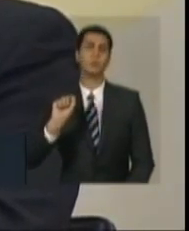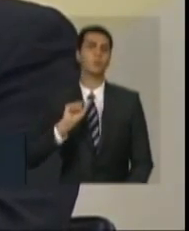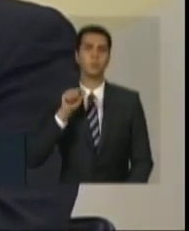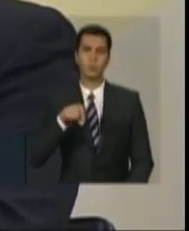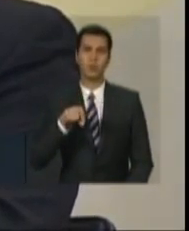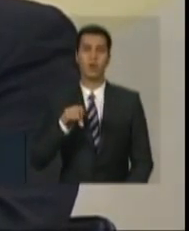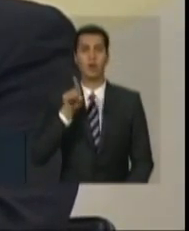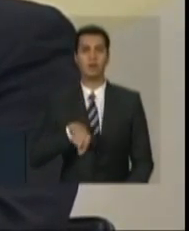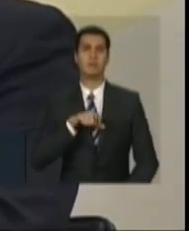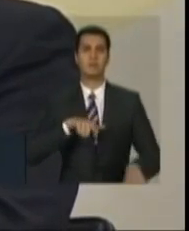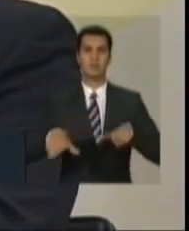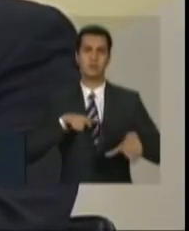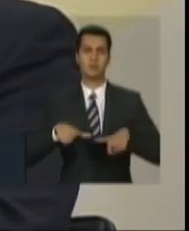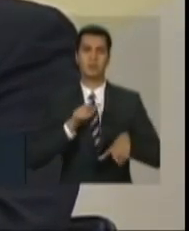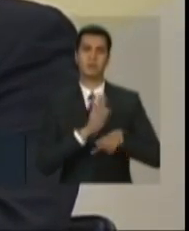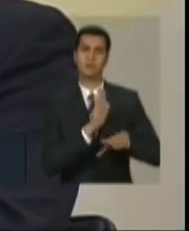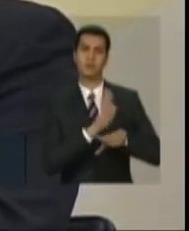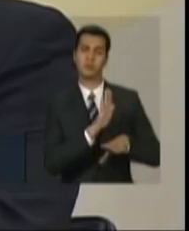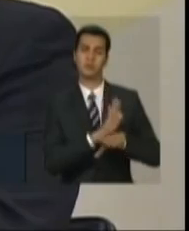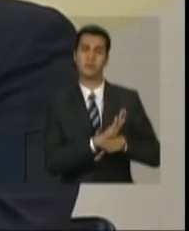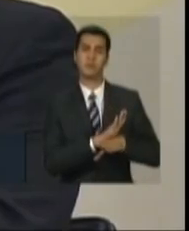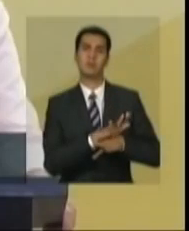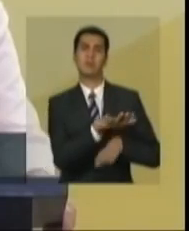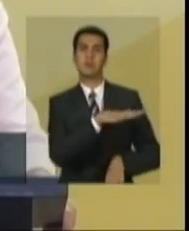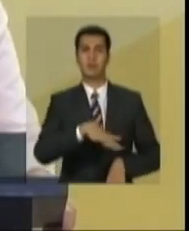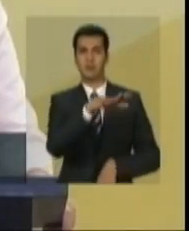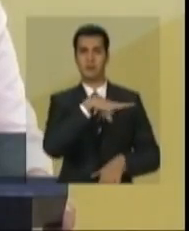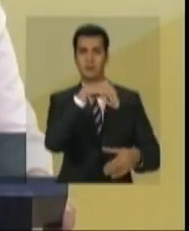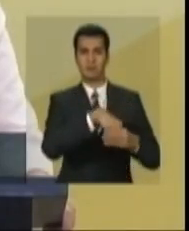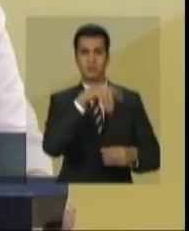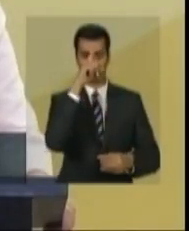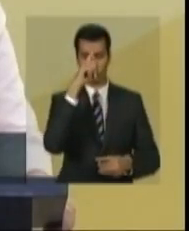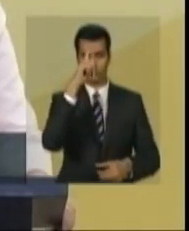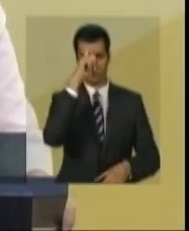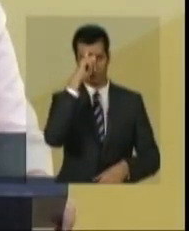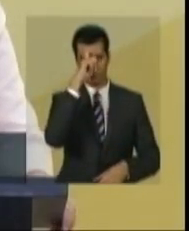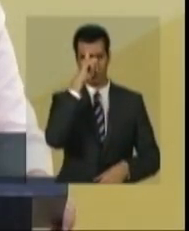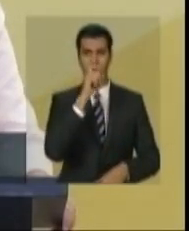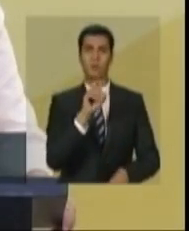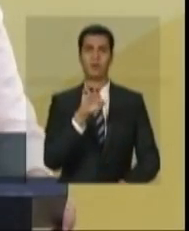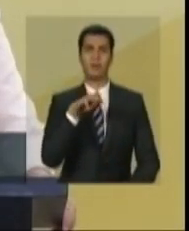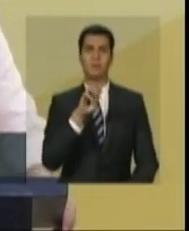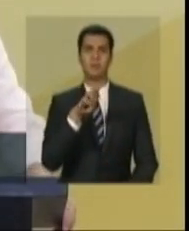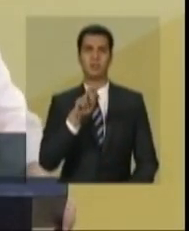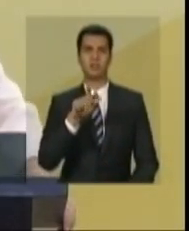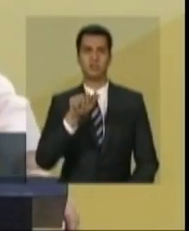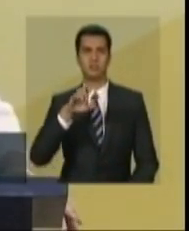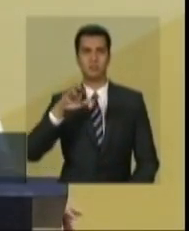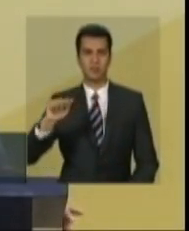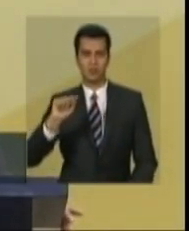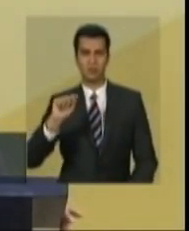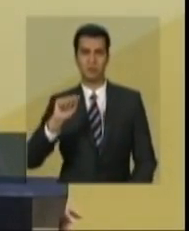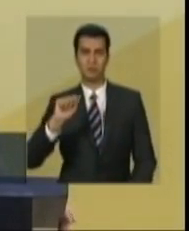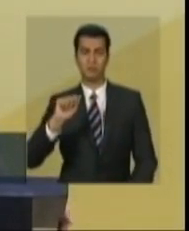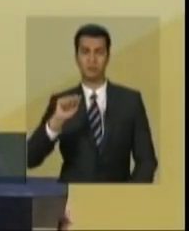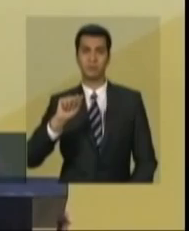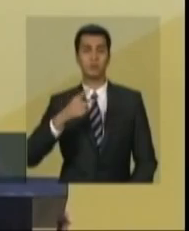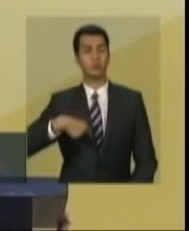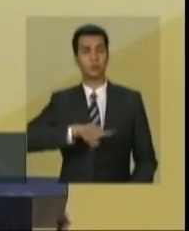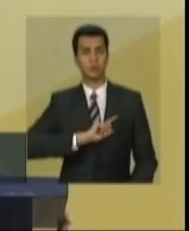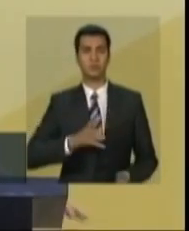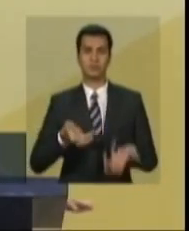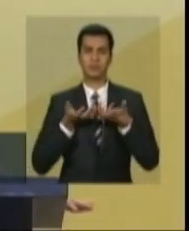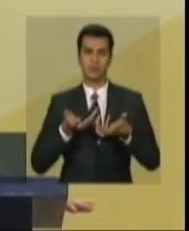crítico da saúde, as emergências dos grandes hospitais do país. Queremos criar um